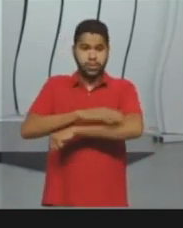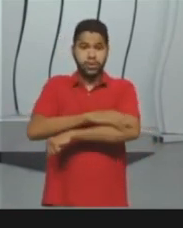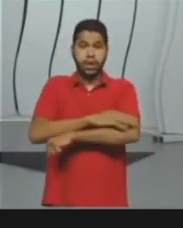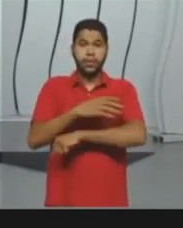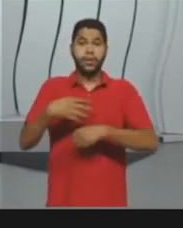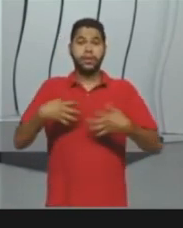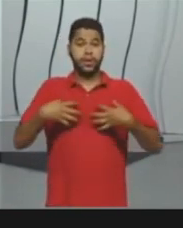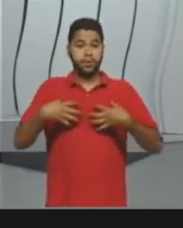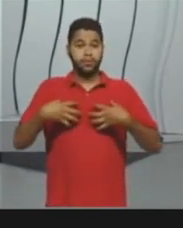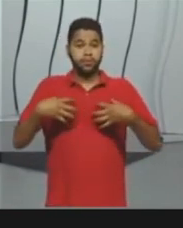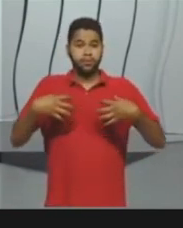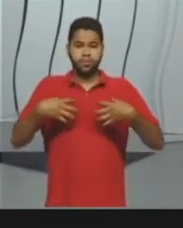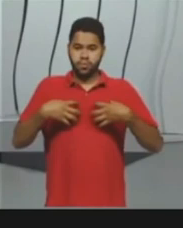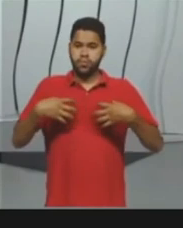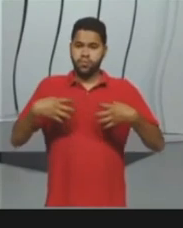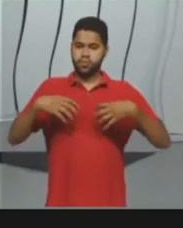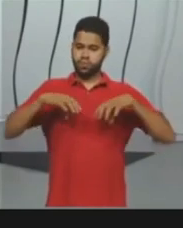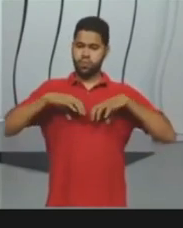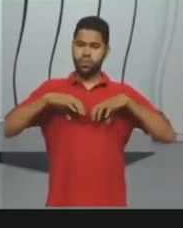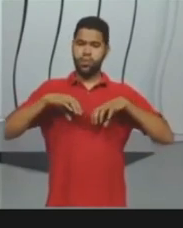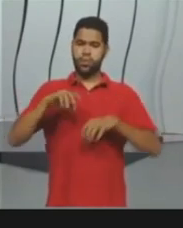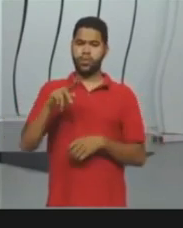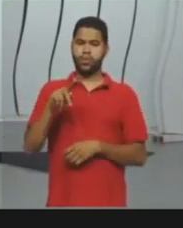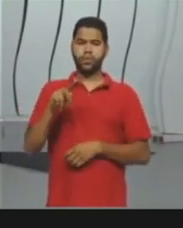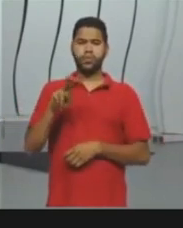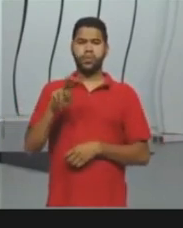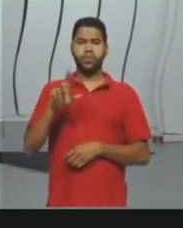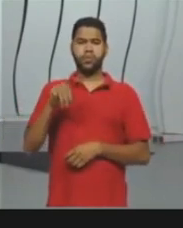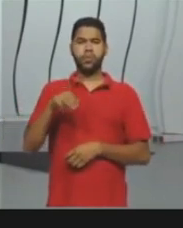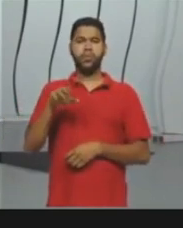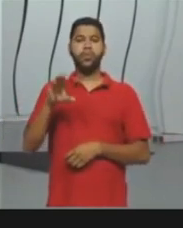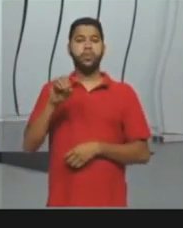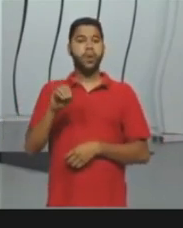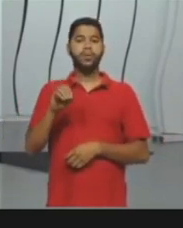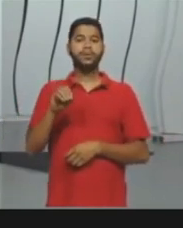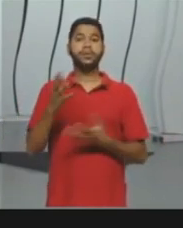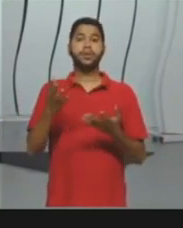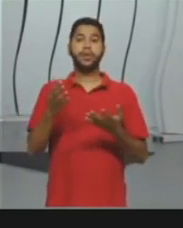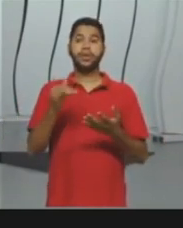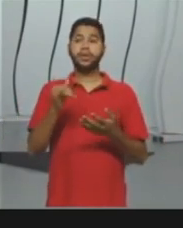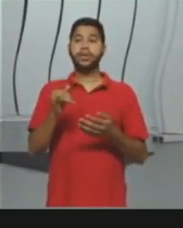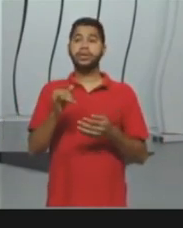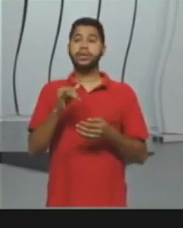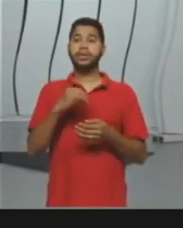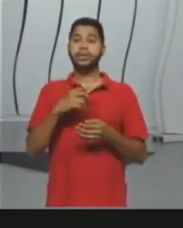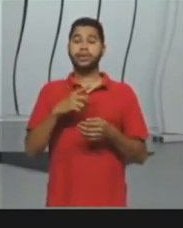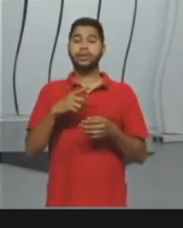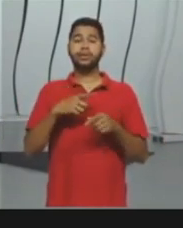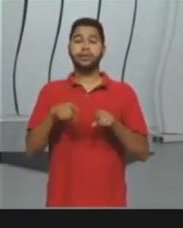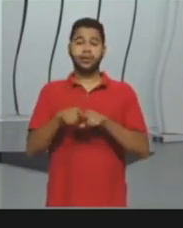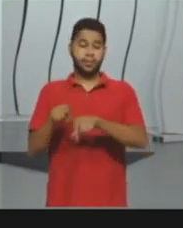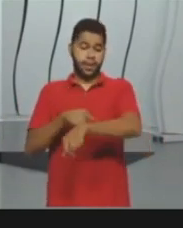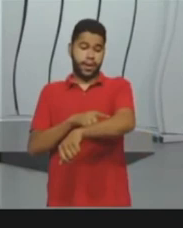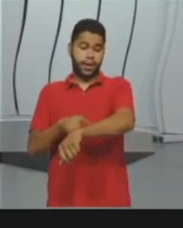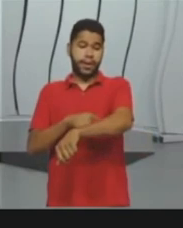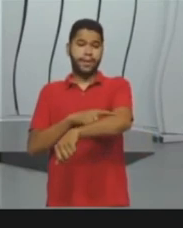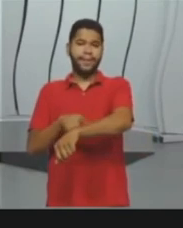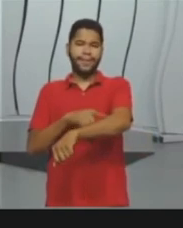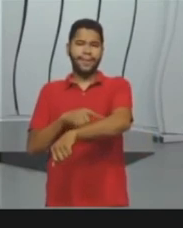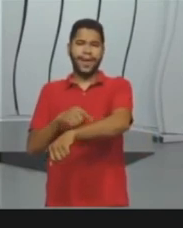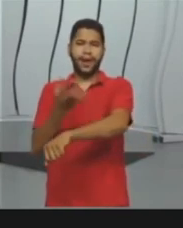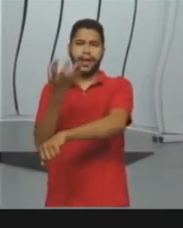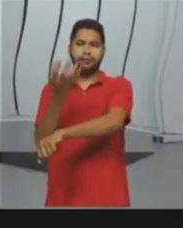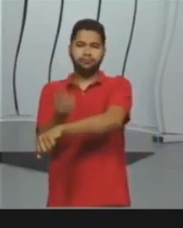um pulmão rudimentar, não é o suficiente para ele adquirir todo o oxigênio que ele precisa. Então ele tem uma respiração cutânea também, através